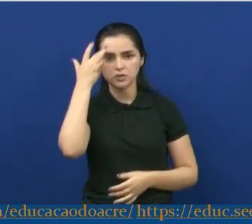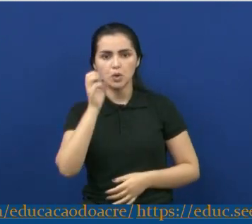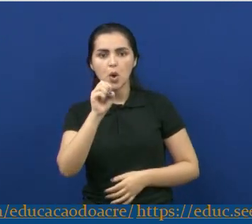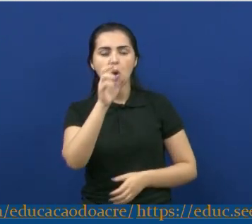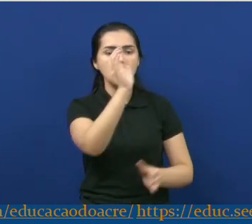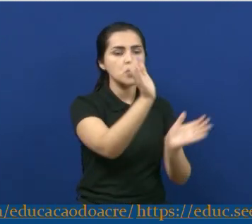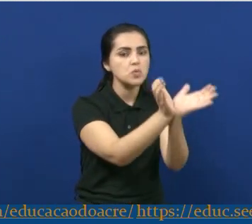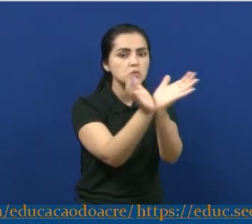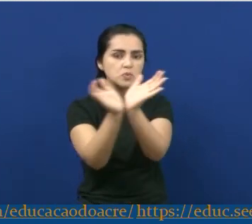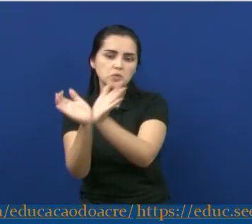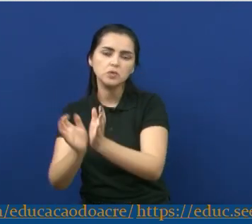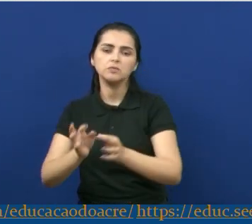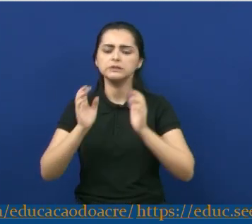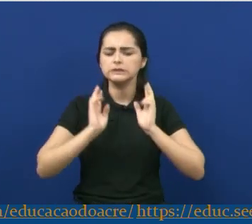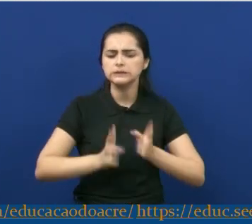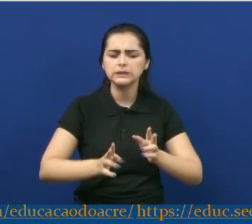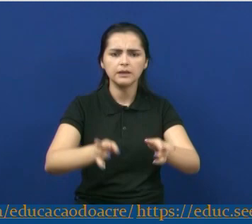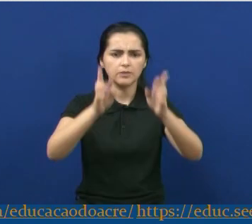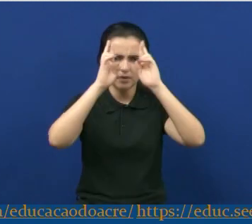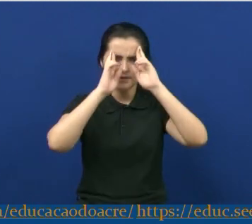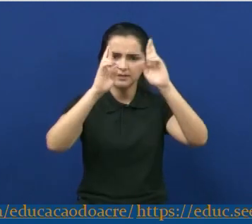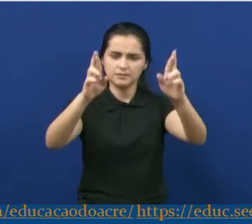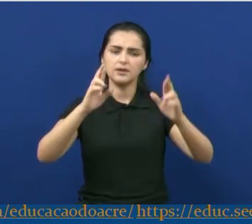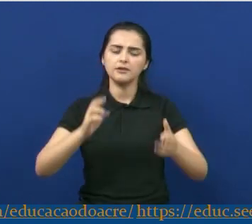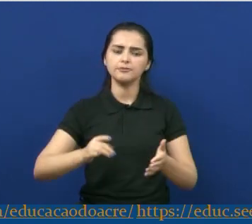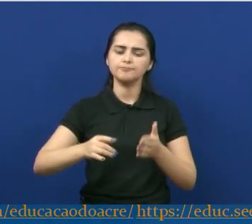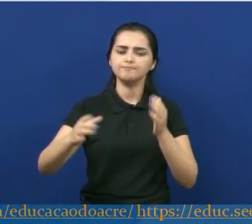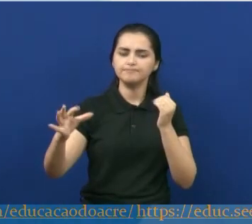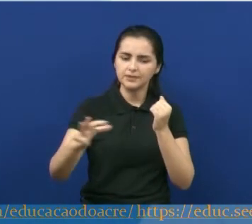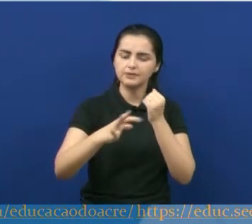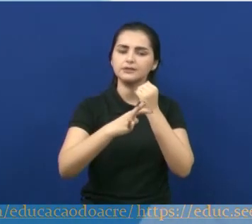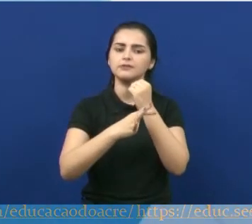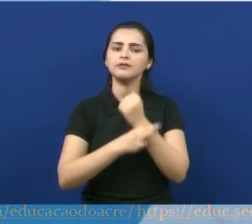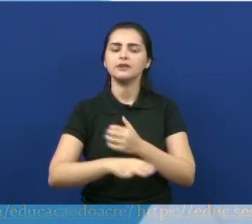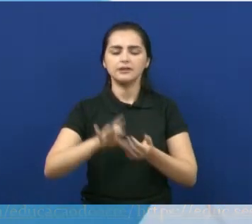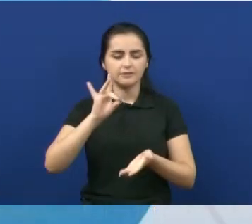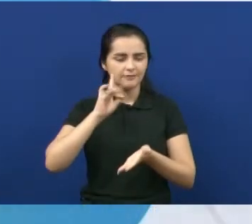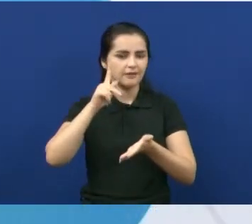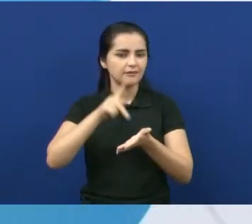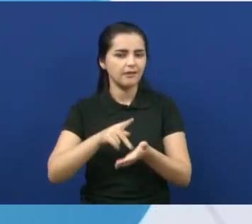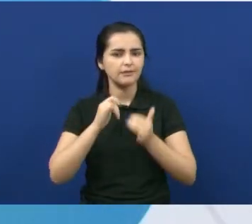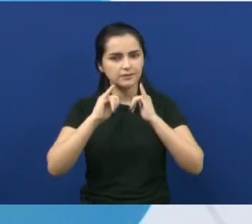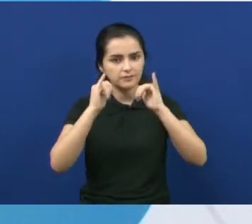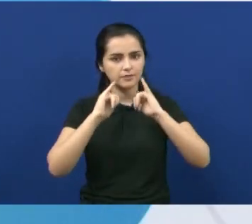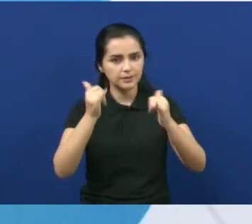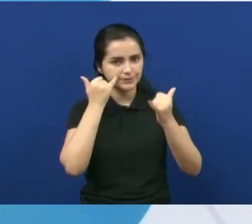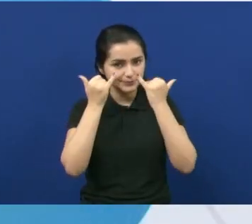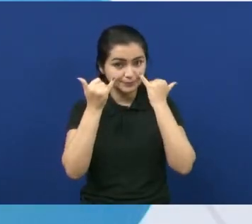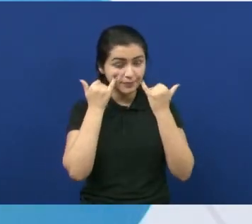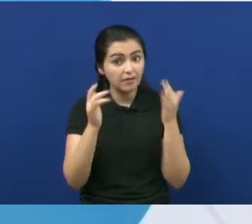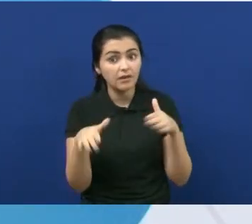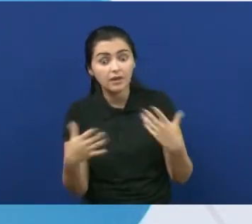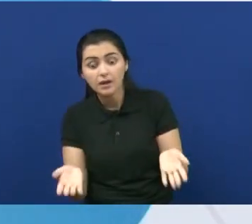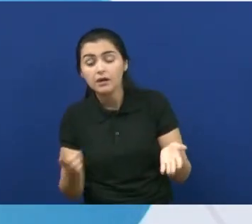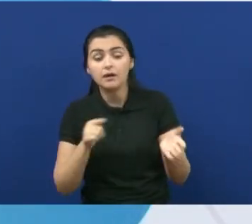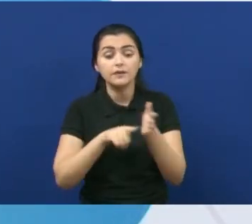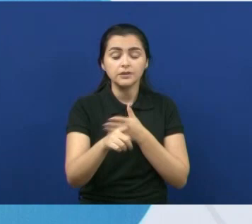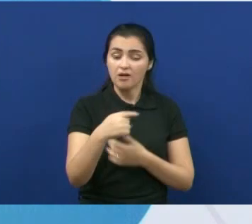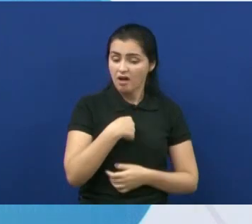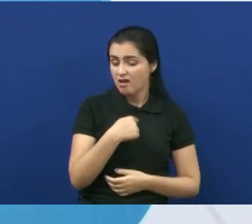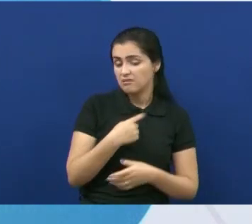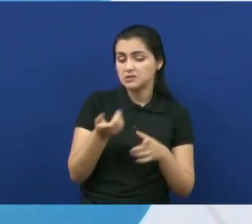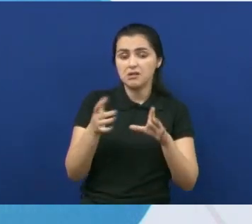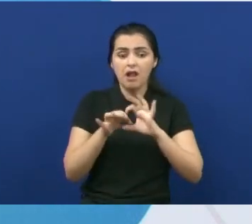sempre com respeito e respaldada pela veracidade de informações. Mas, professor, então quer dizer que eu sou